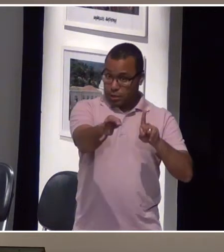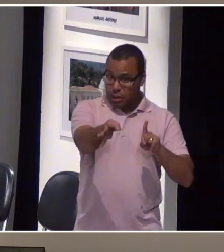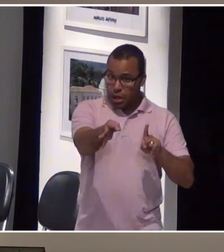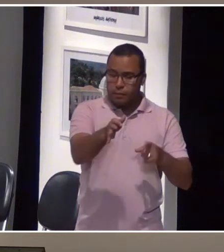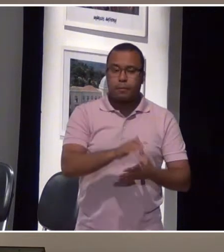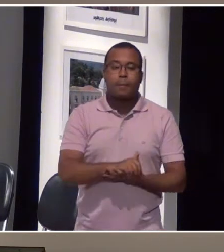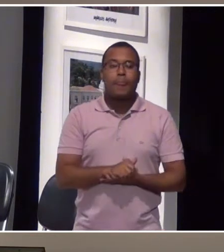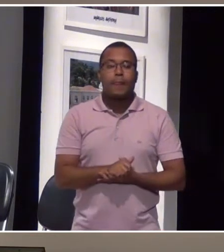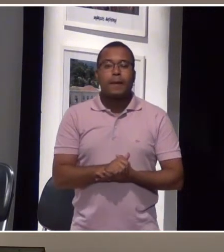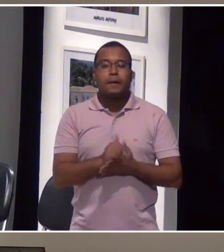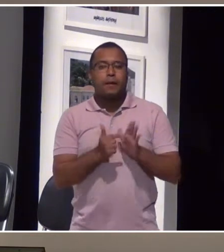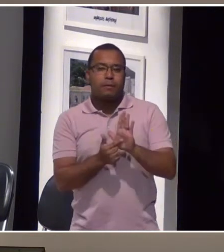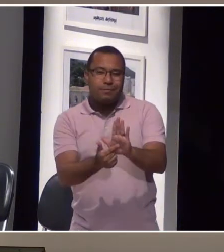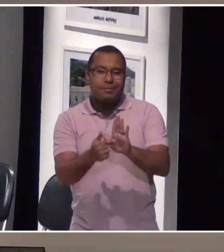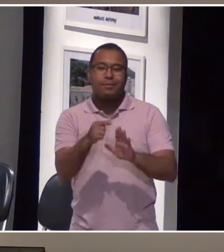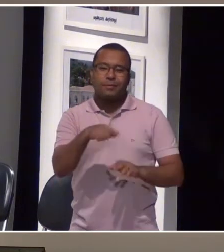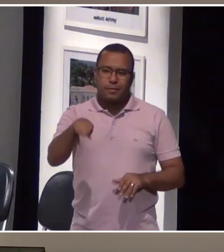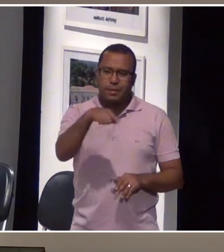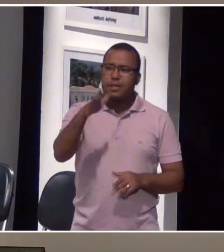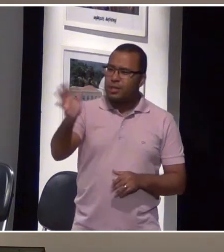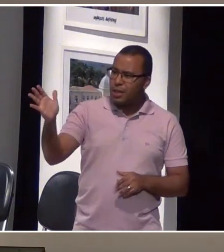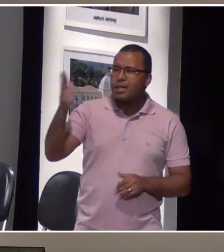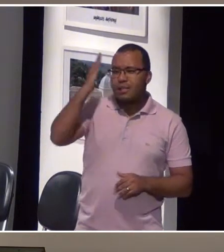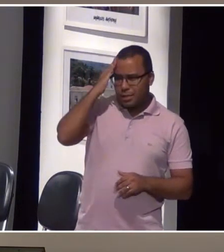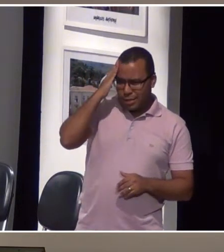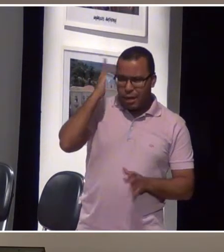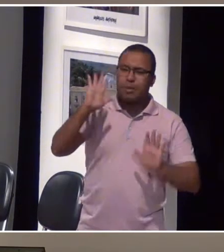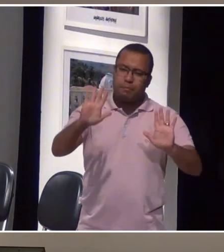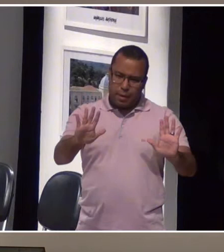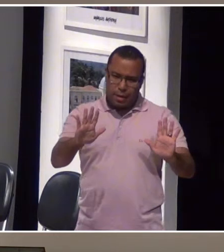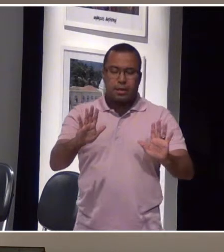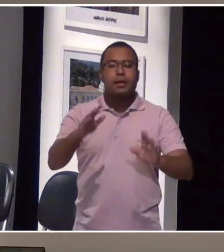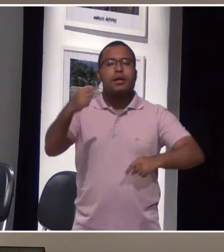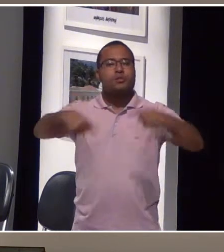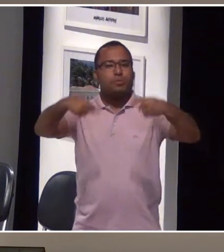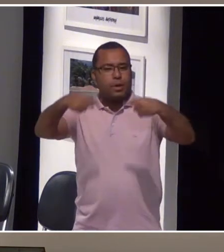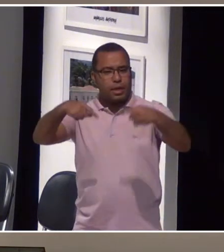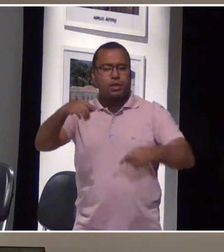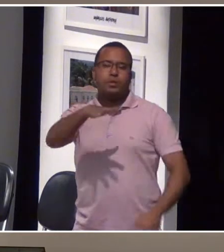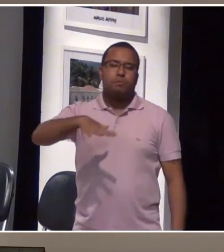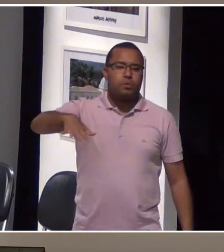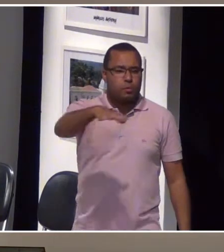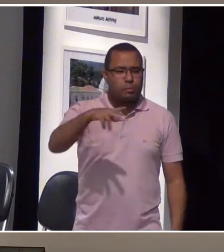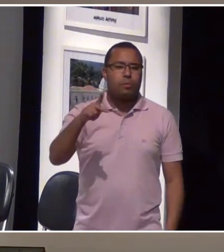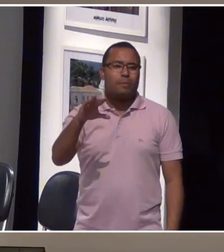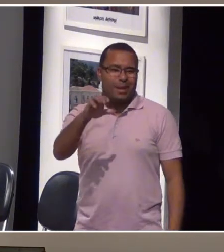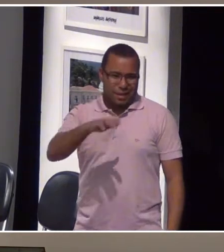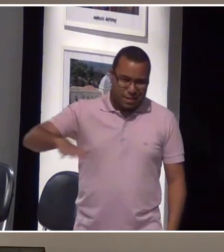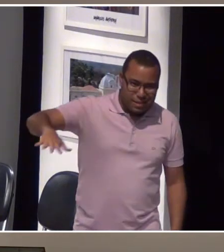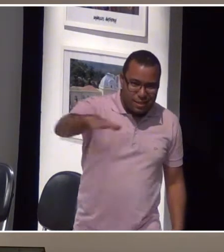né? Para começar, sim, eu imagino que todos vocês também saibam disso, mas as políticas públicas